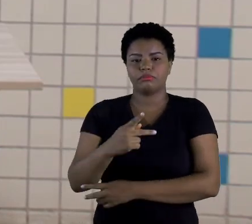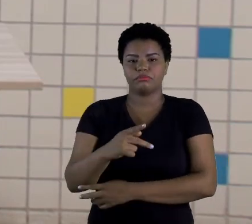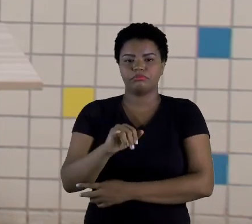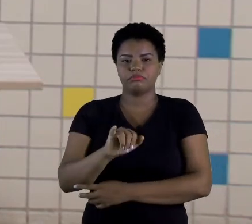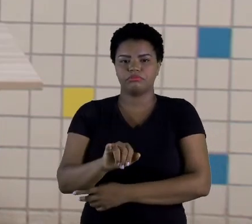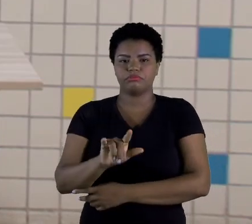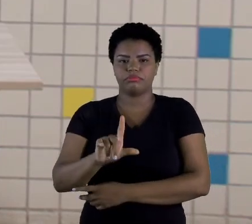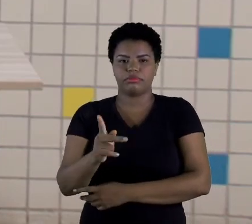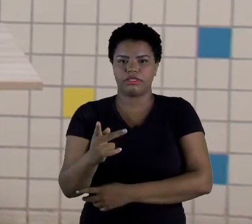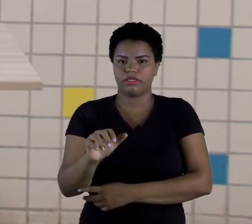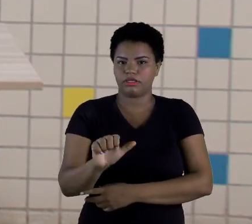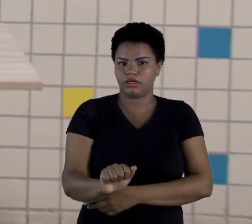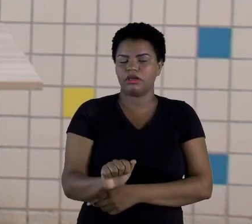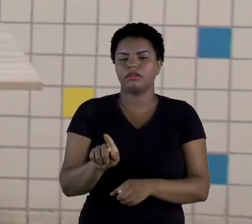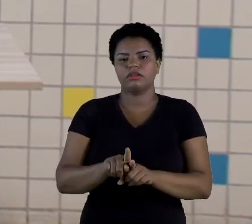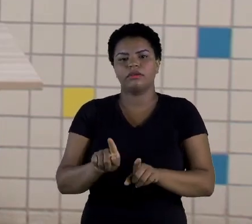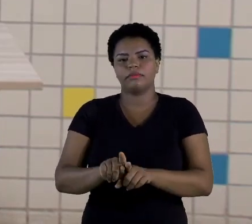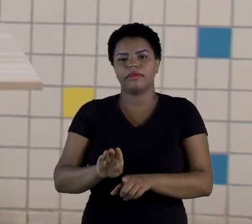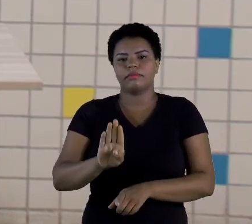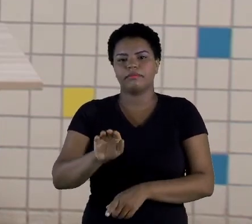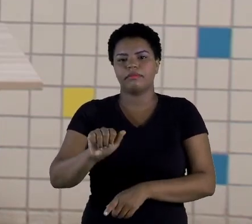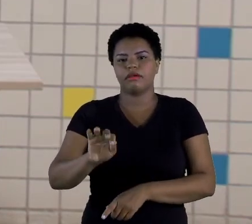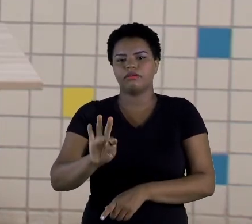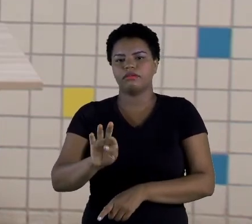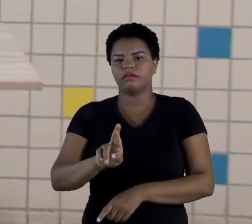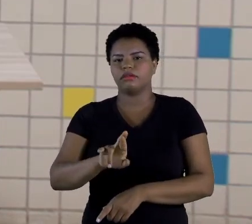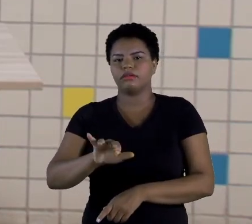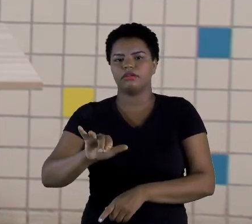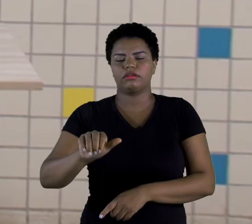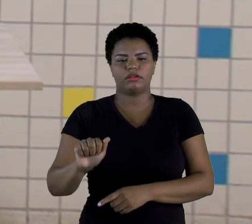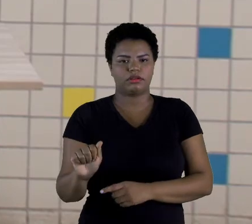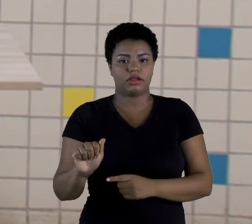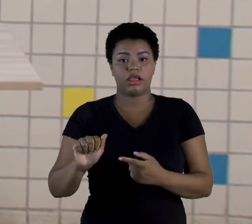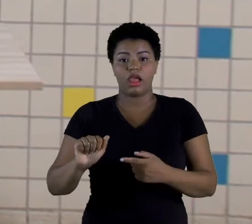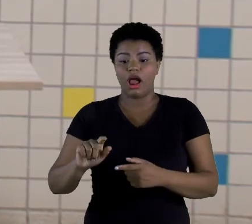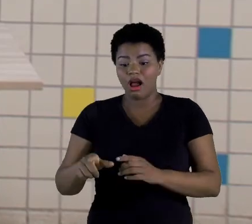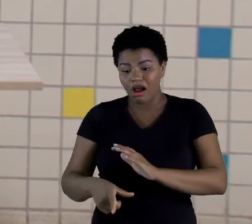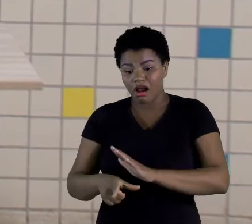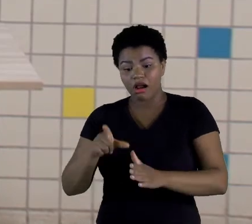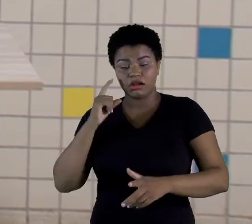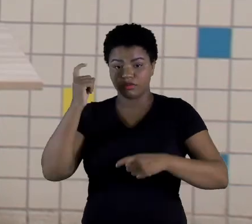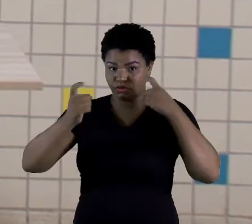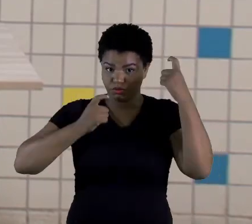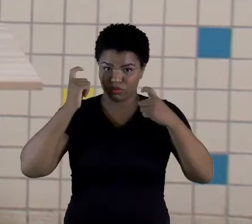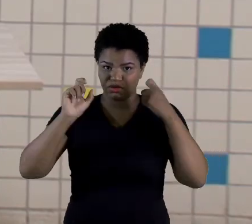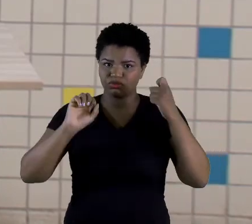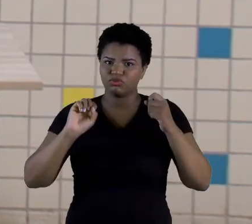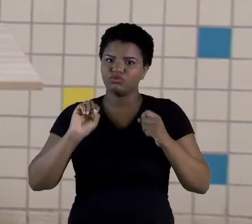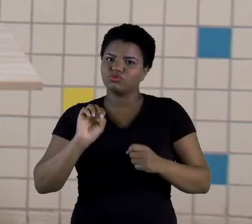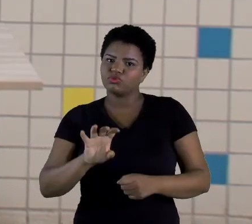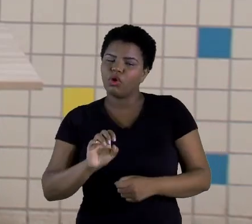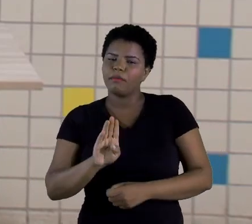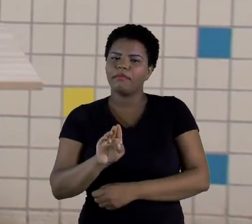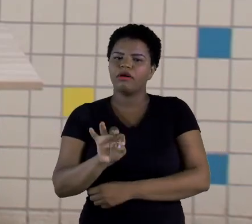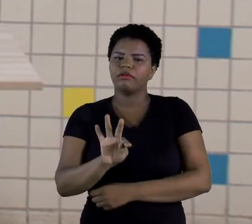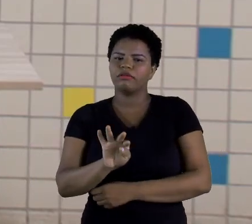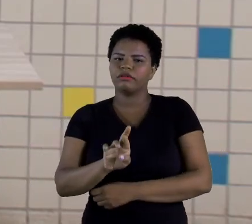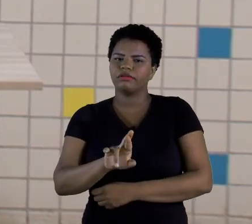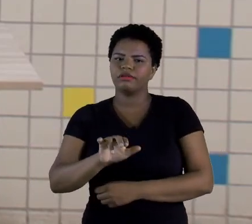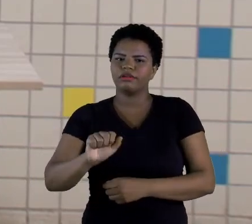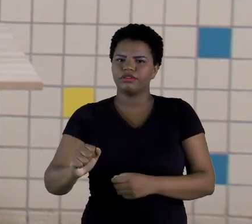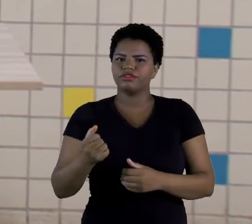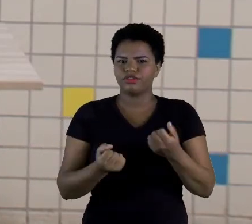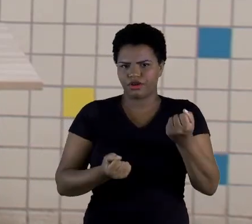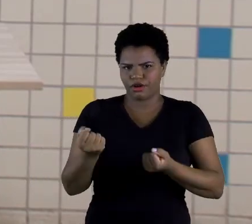muito sério, tá? Antes nós tínhamos muita preocupação com as baterias de carro, né? Ah, onde que é que eu faço? Tem